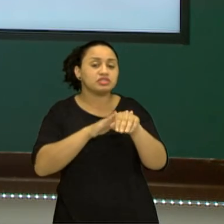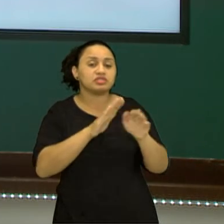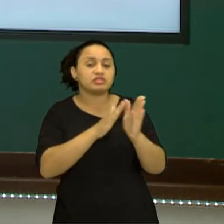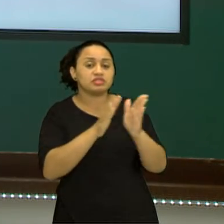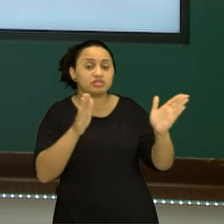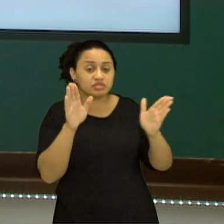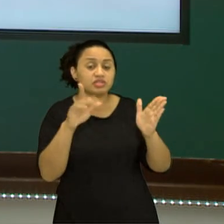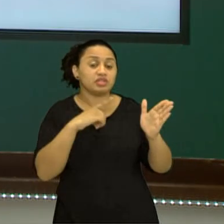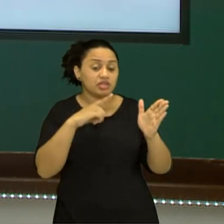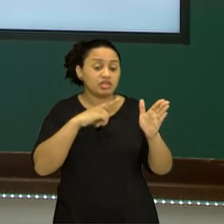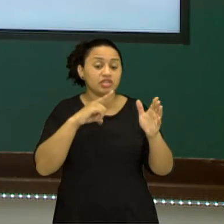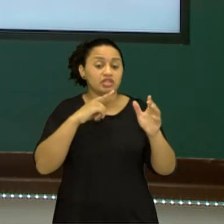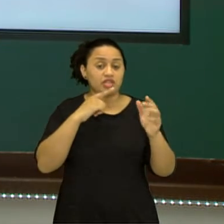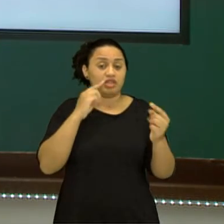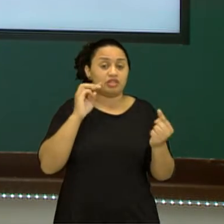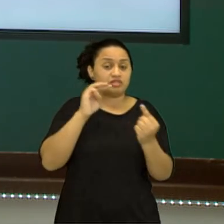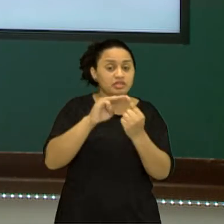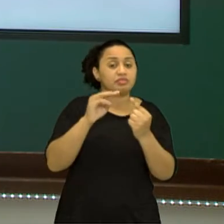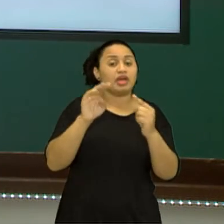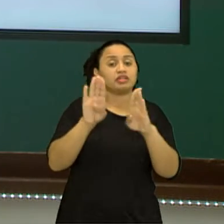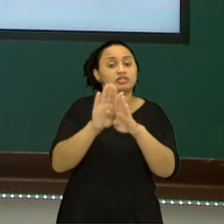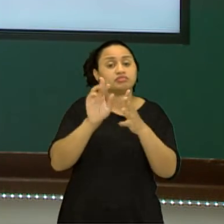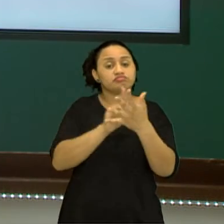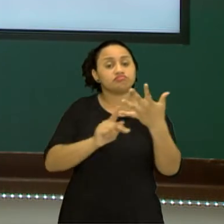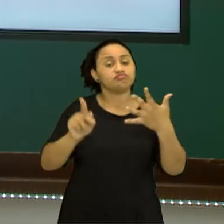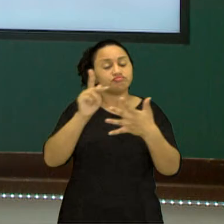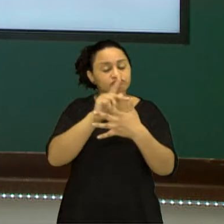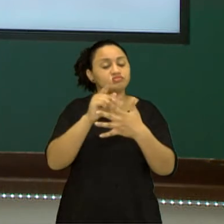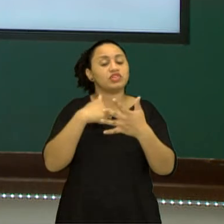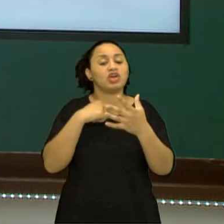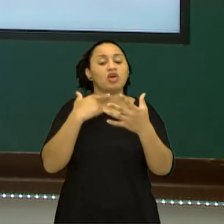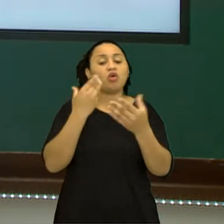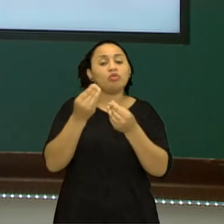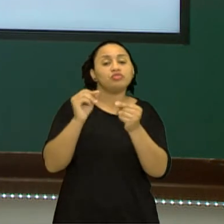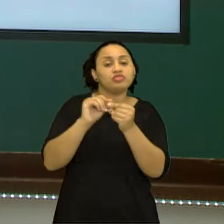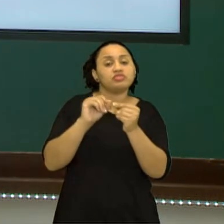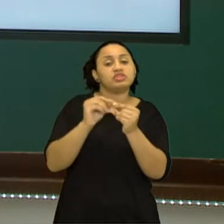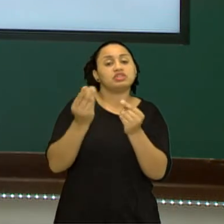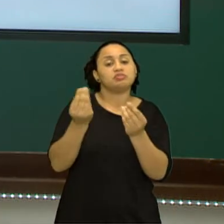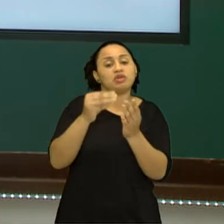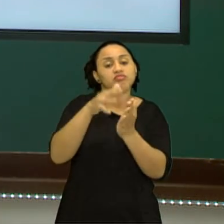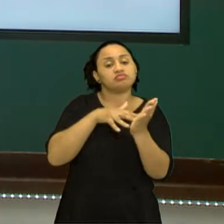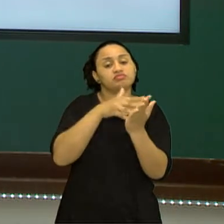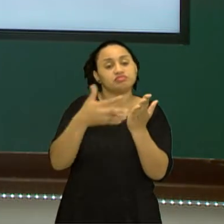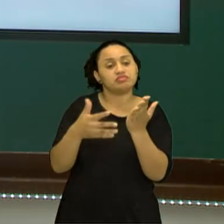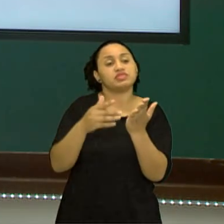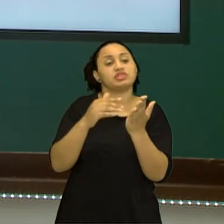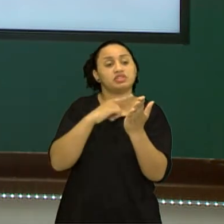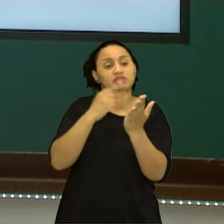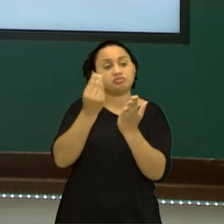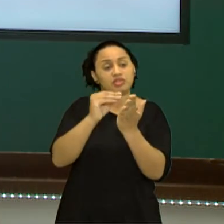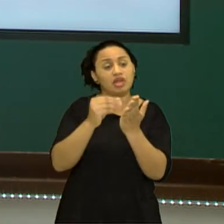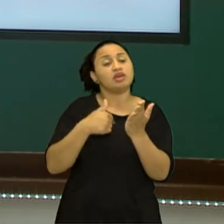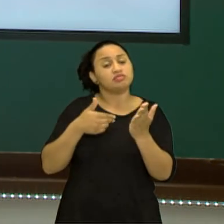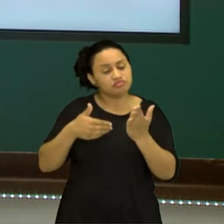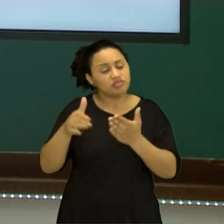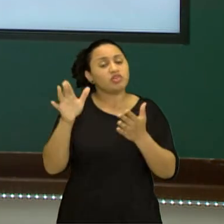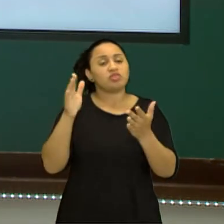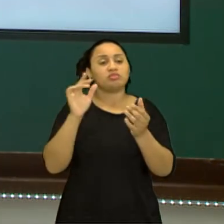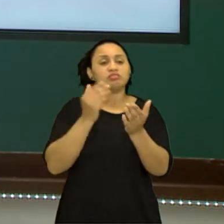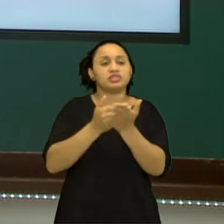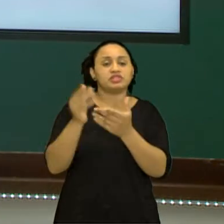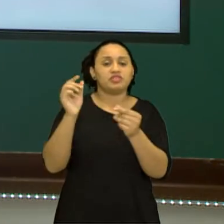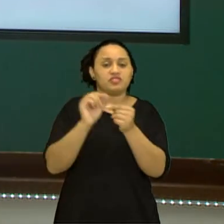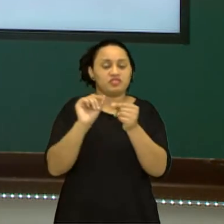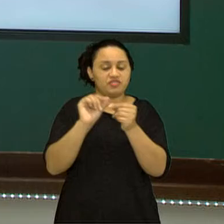as prioridades, o que precisa ser feito, com a ajuda de um calendário, a gente tem esse cronograma e mãos à massa, né? Vamos